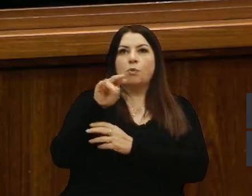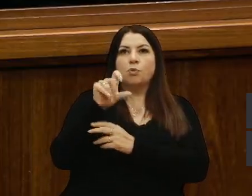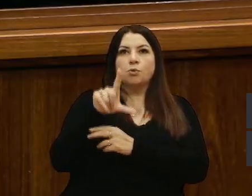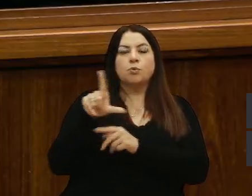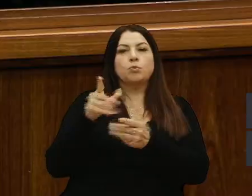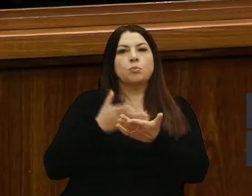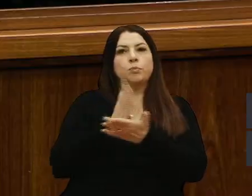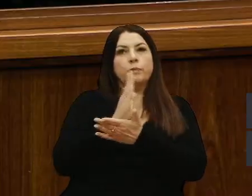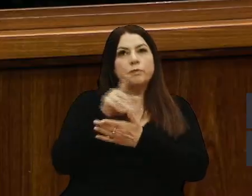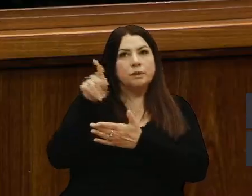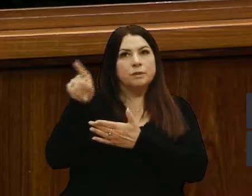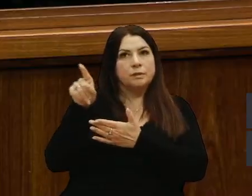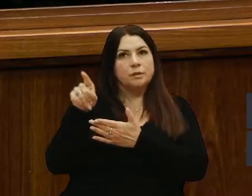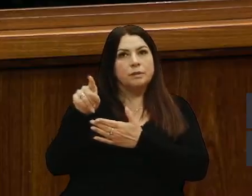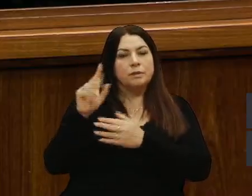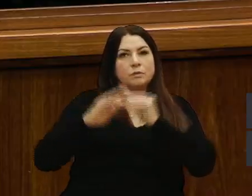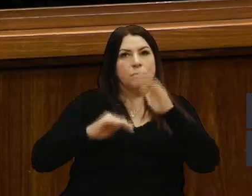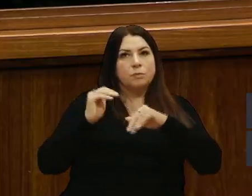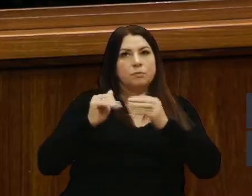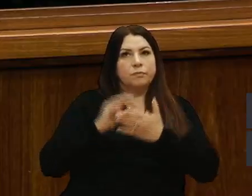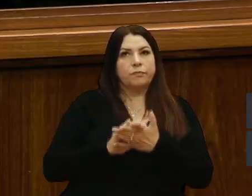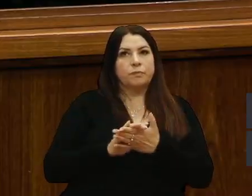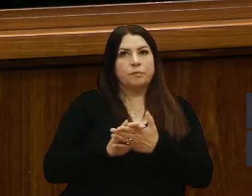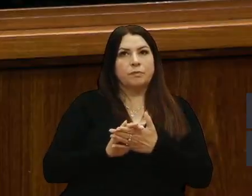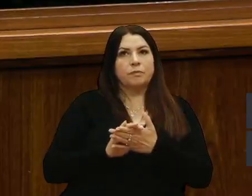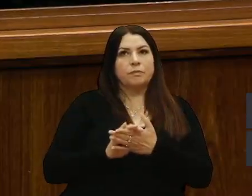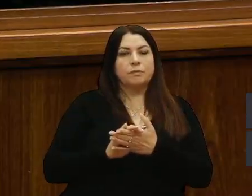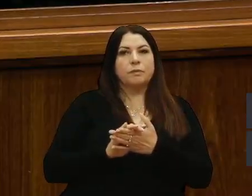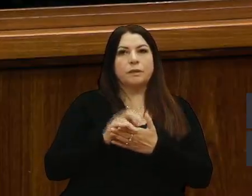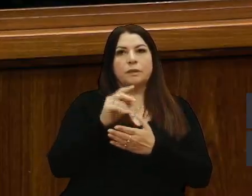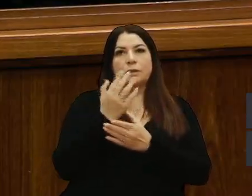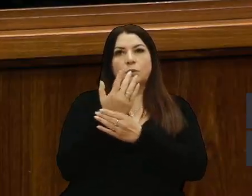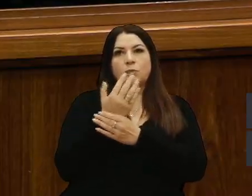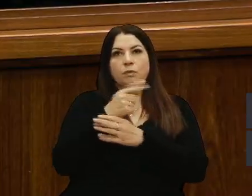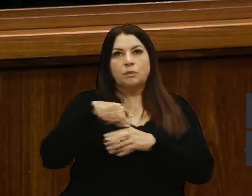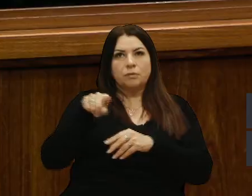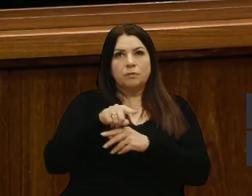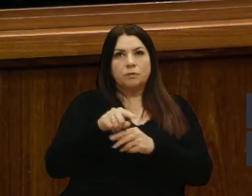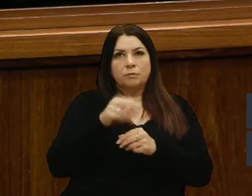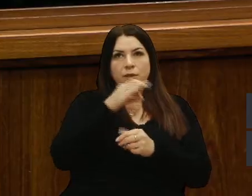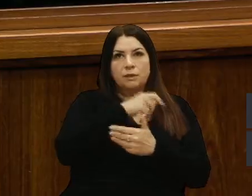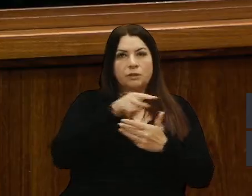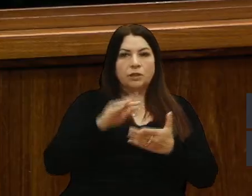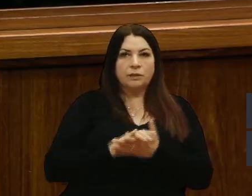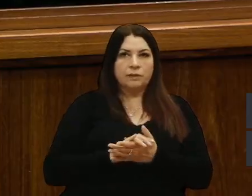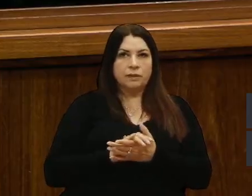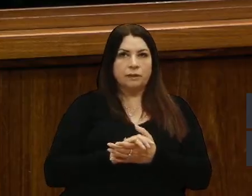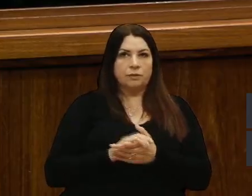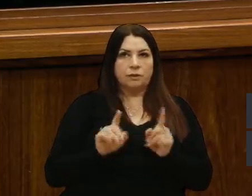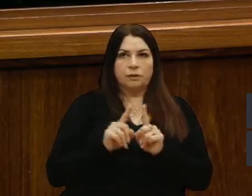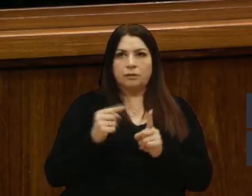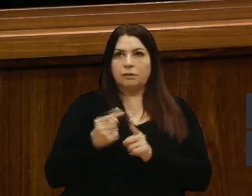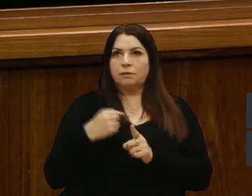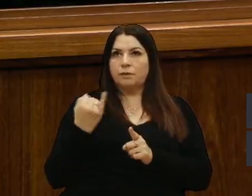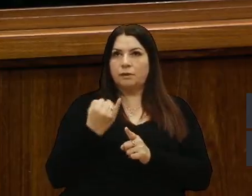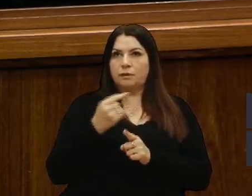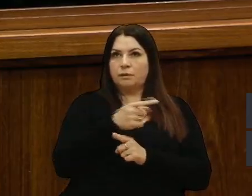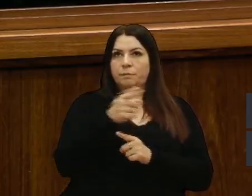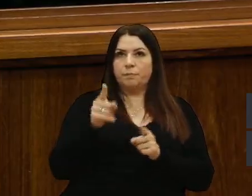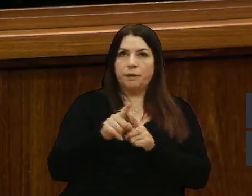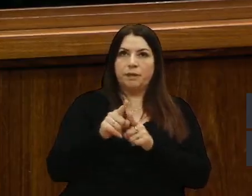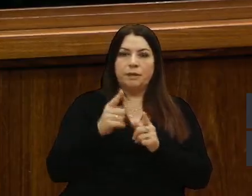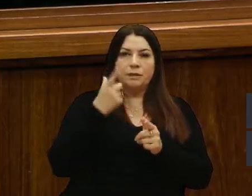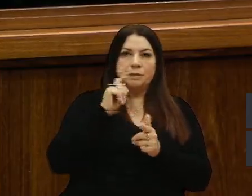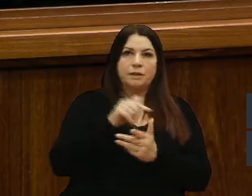pela aprovação da implementação do campus da URGS aqui em Caxias do Sul. É um passo importante, uma